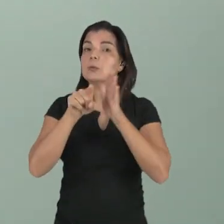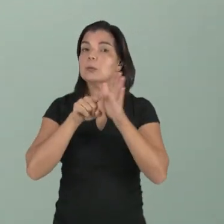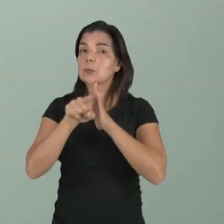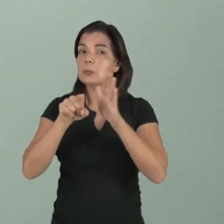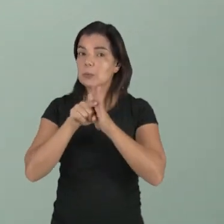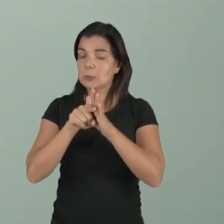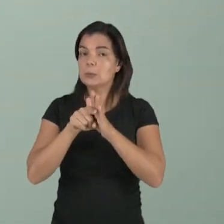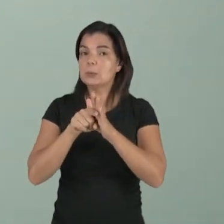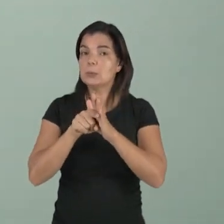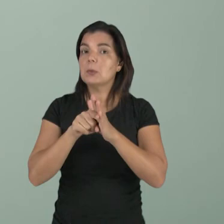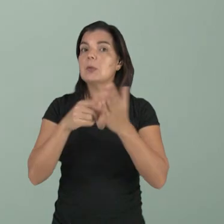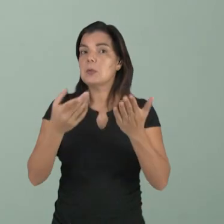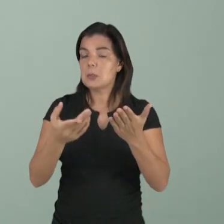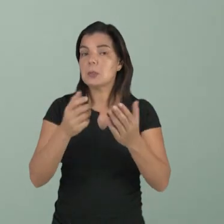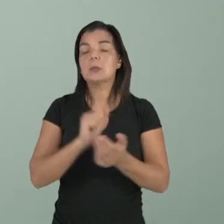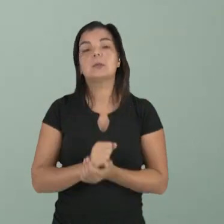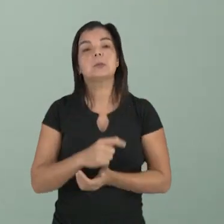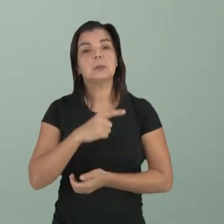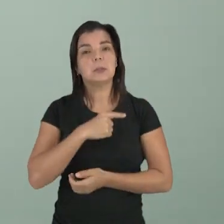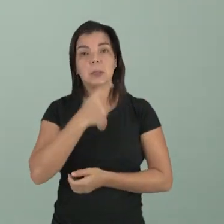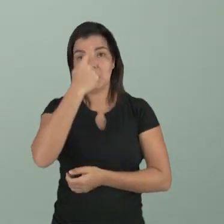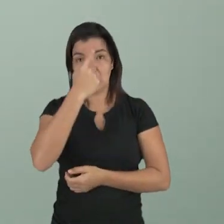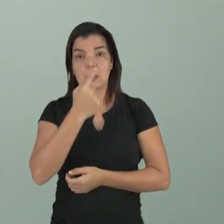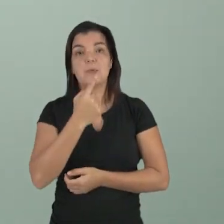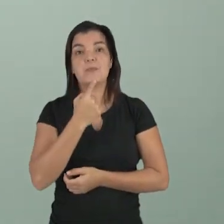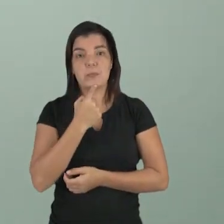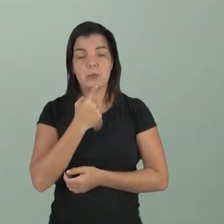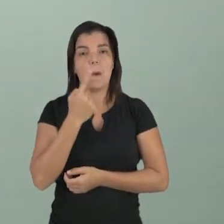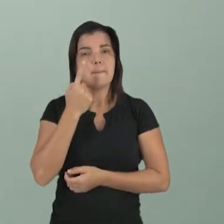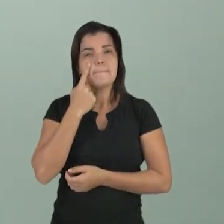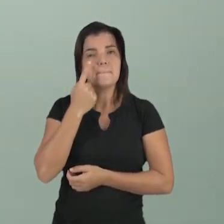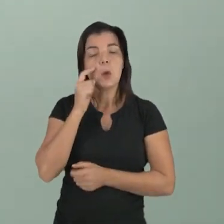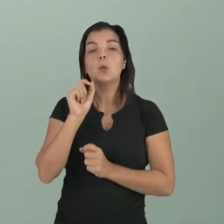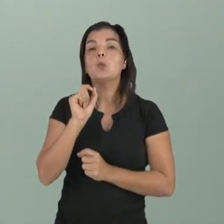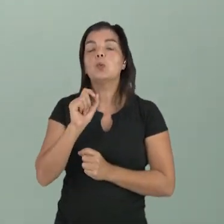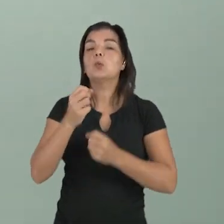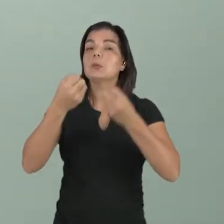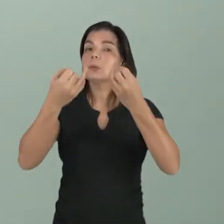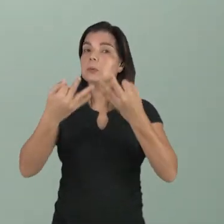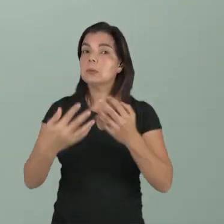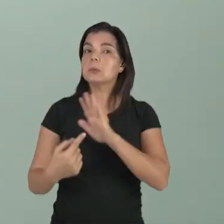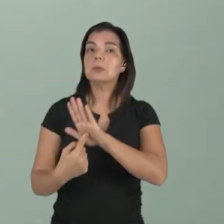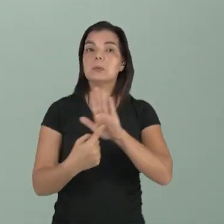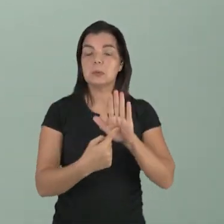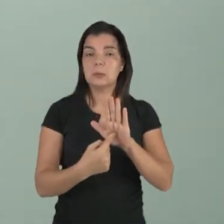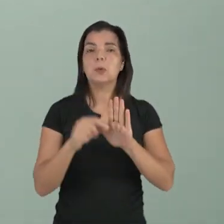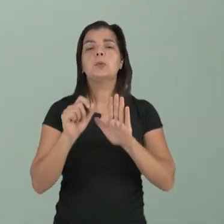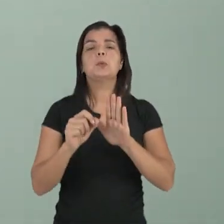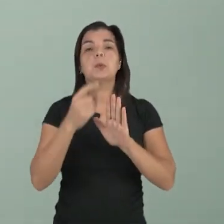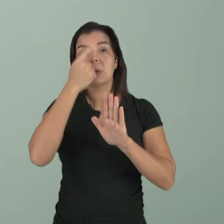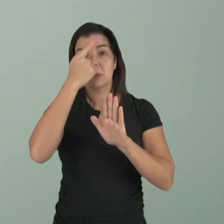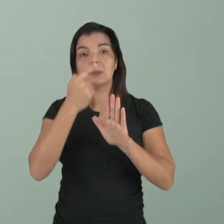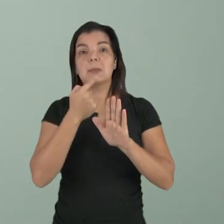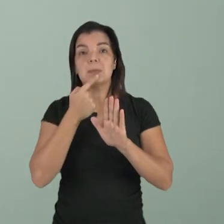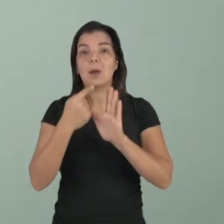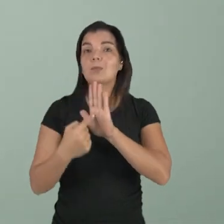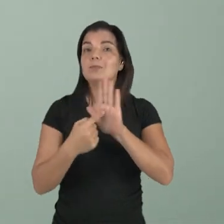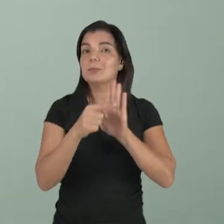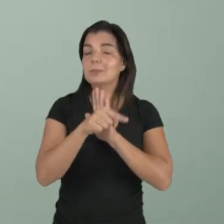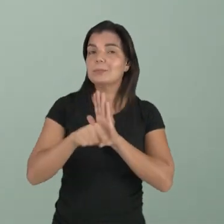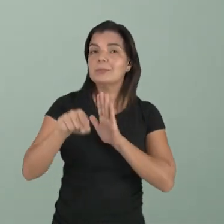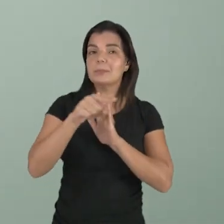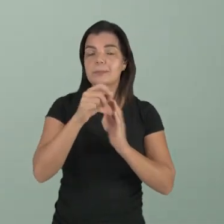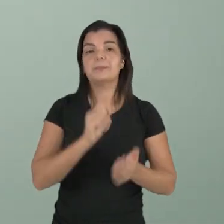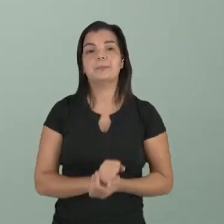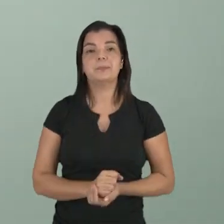enunciados das questões. E quando ela tem imagens, observar direitinho o que é que aquela imagem está mostrando, o que é que aquela imagem está tentando mostrar para